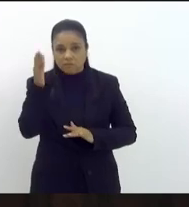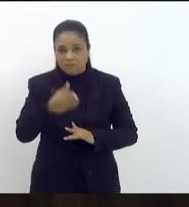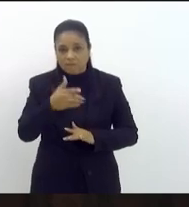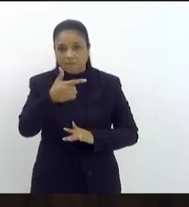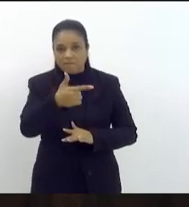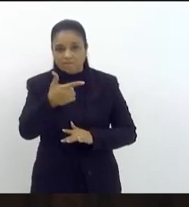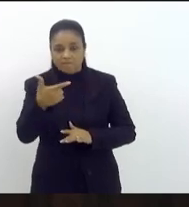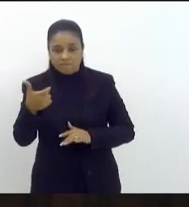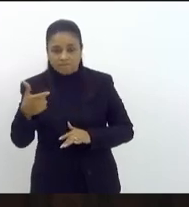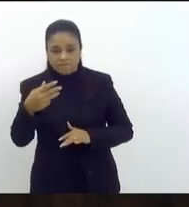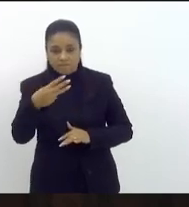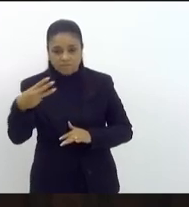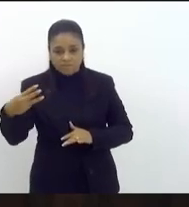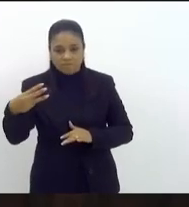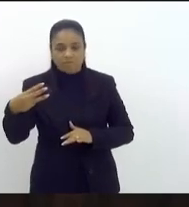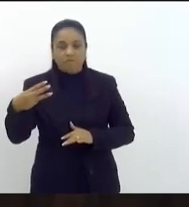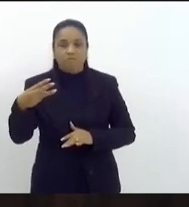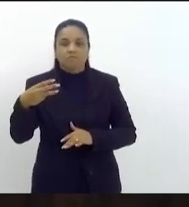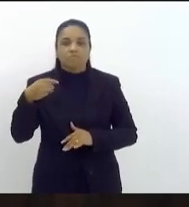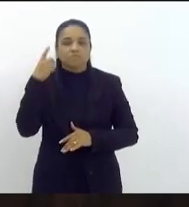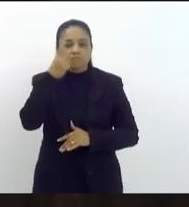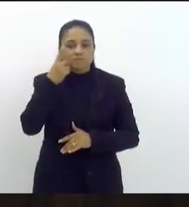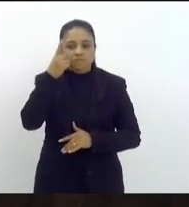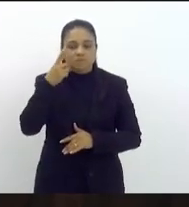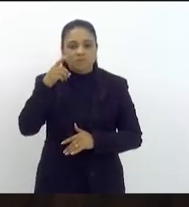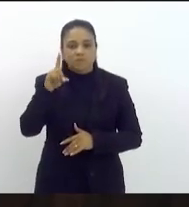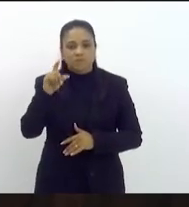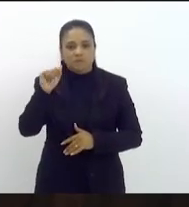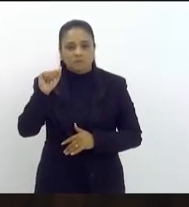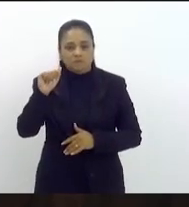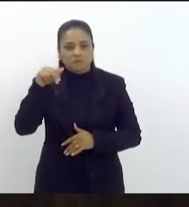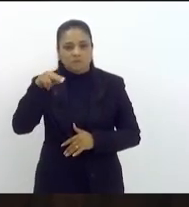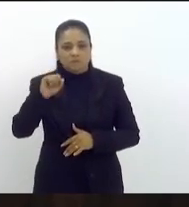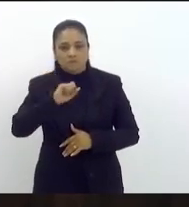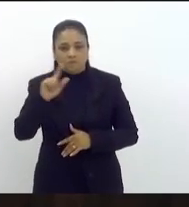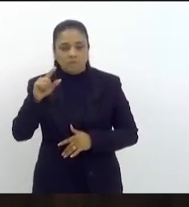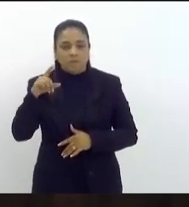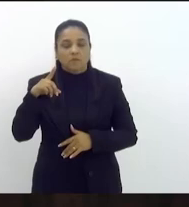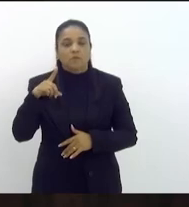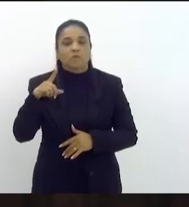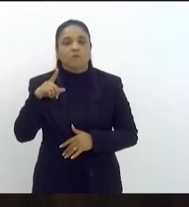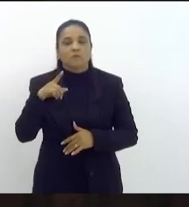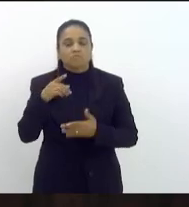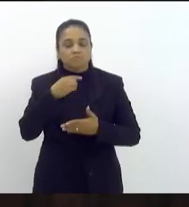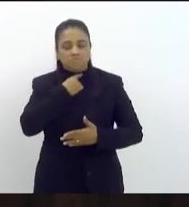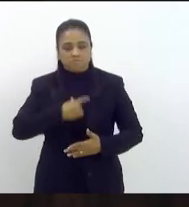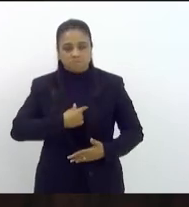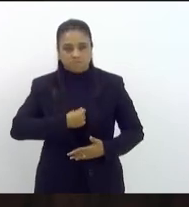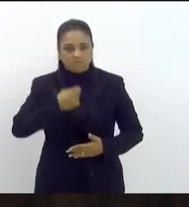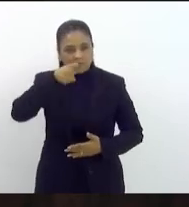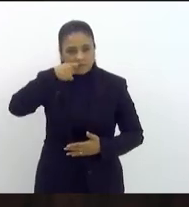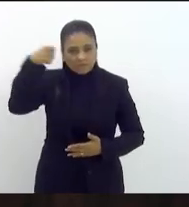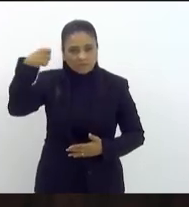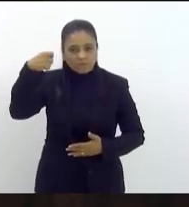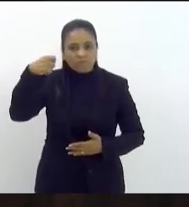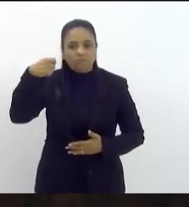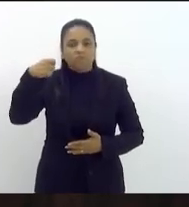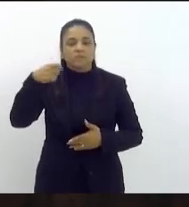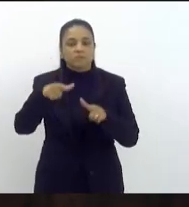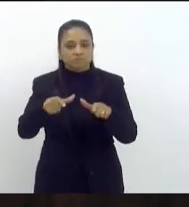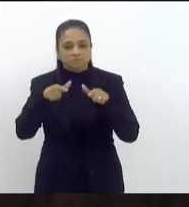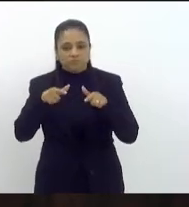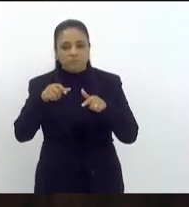2023 de autoria Deputado Daniel librelon que concede a medalha Tiradentes respectivo